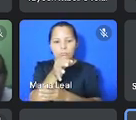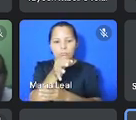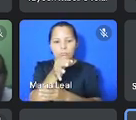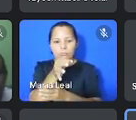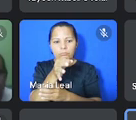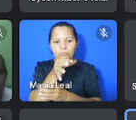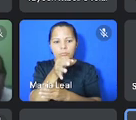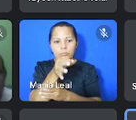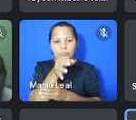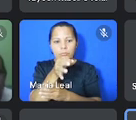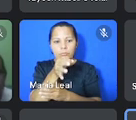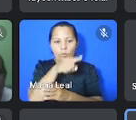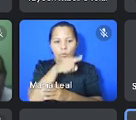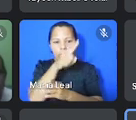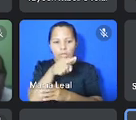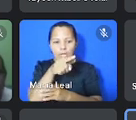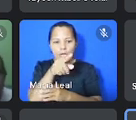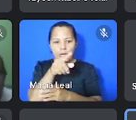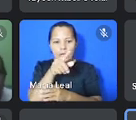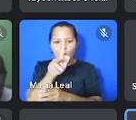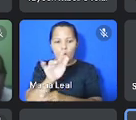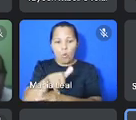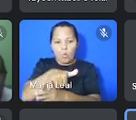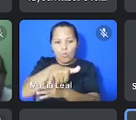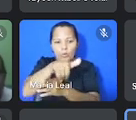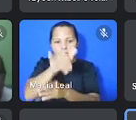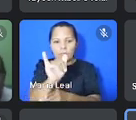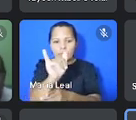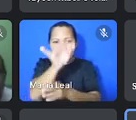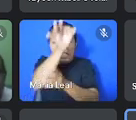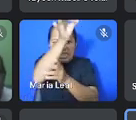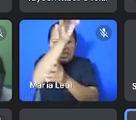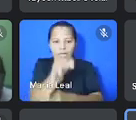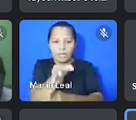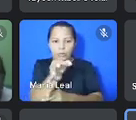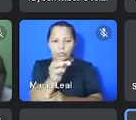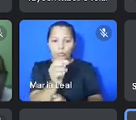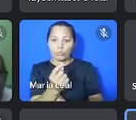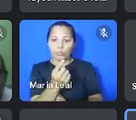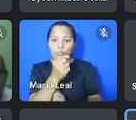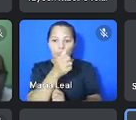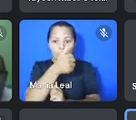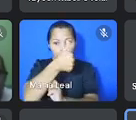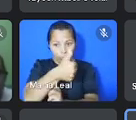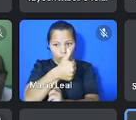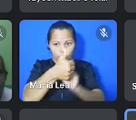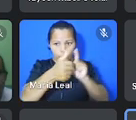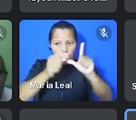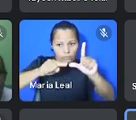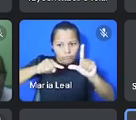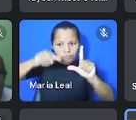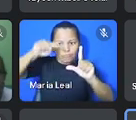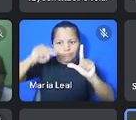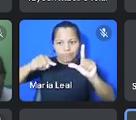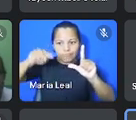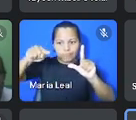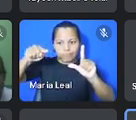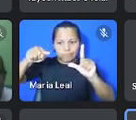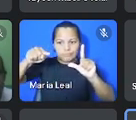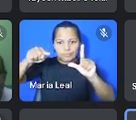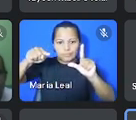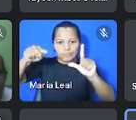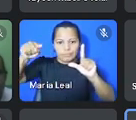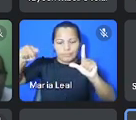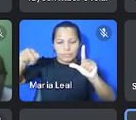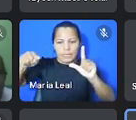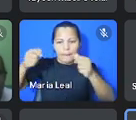do y exatamente no 1. E aí eu preciso que vocês estudem função quadrática para entender melhor